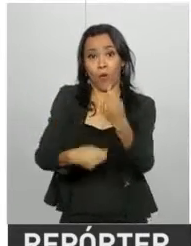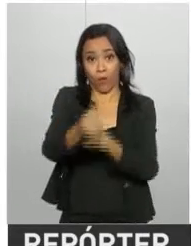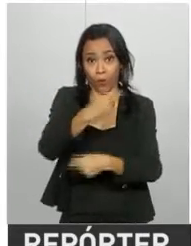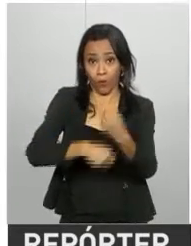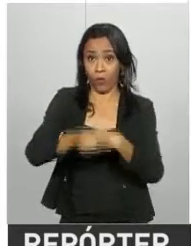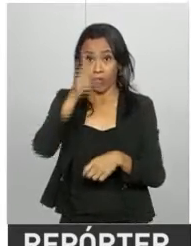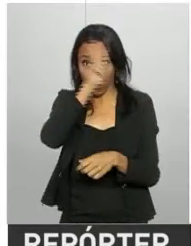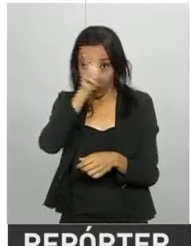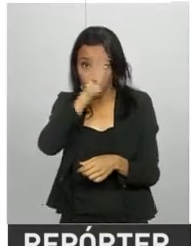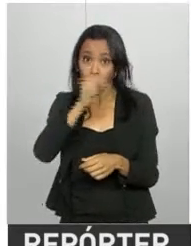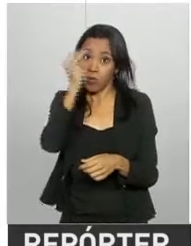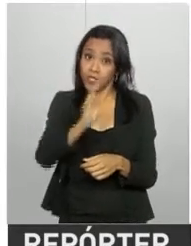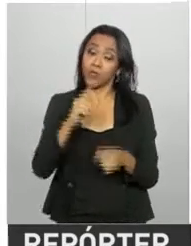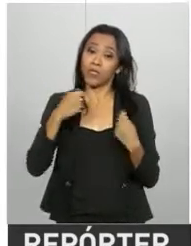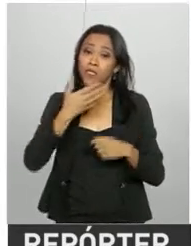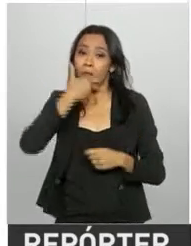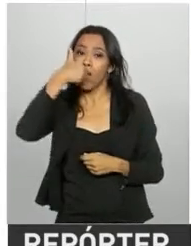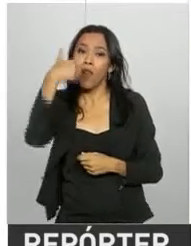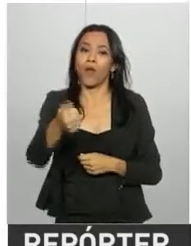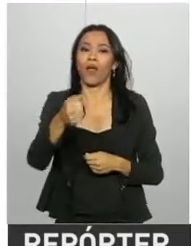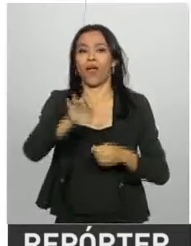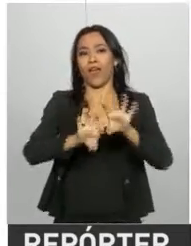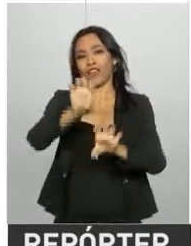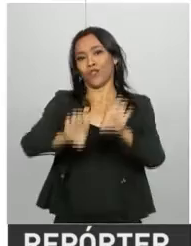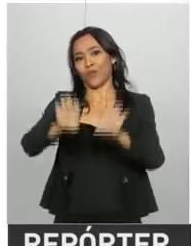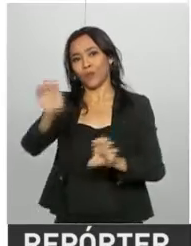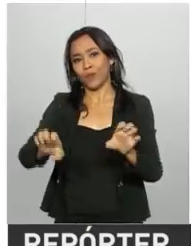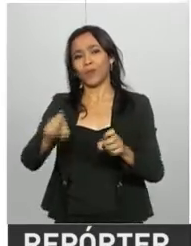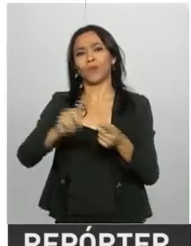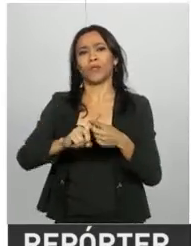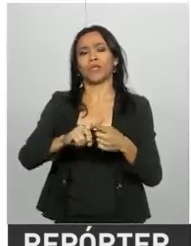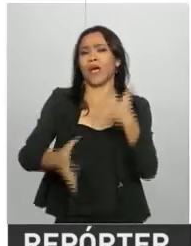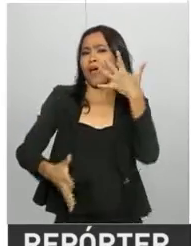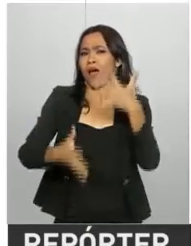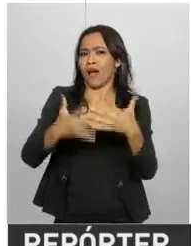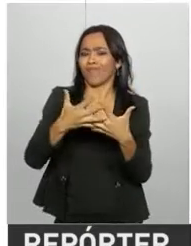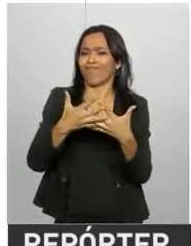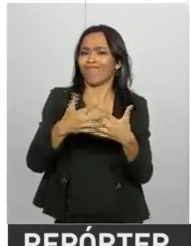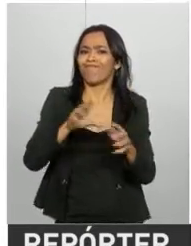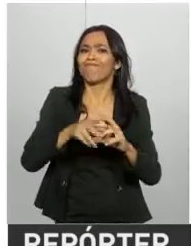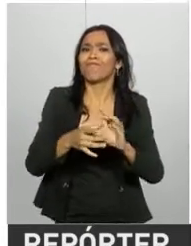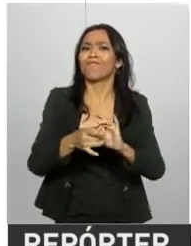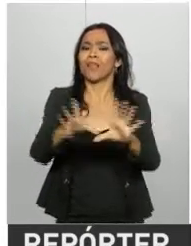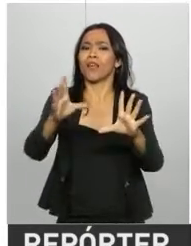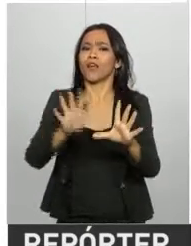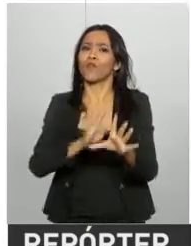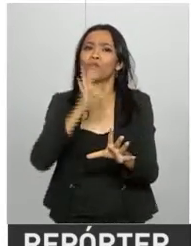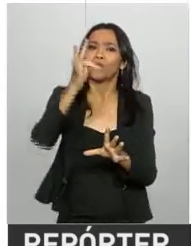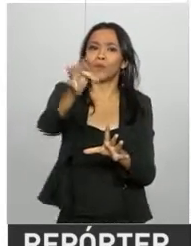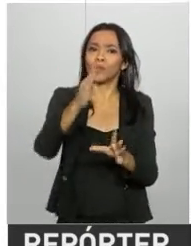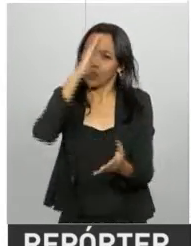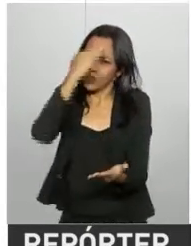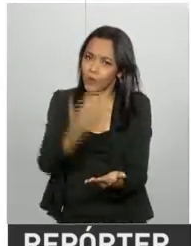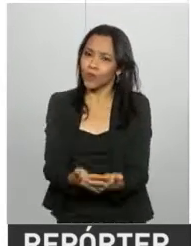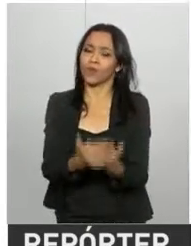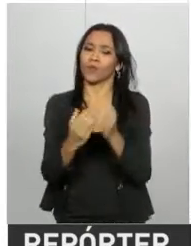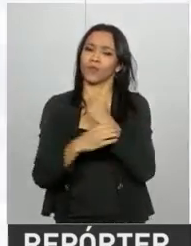precisa, mais do que nunca, melhorar a infraestrutura, destravar os investimentos e construir um futuro de